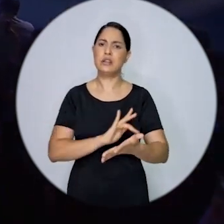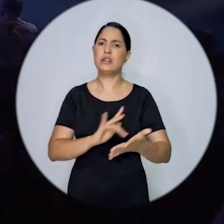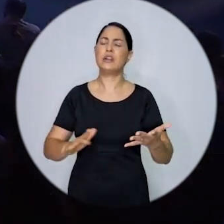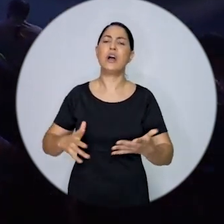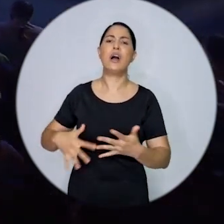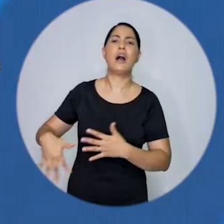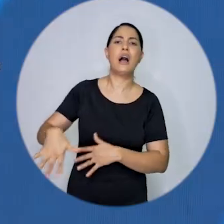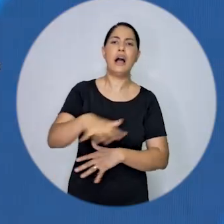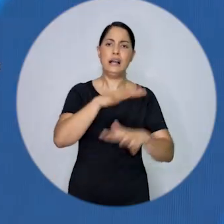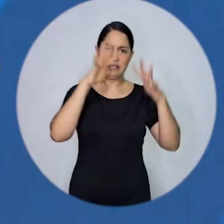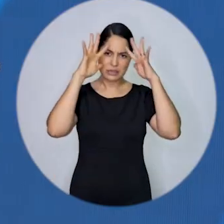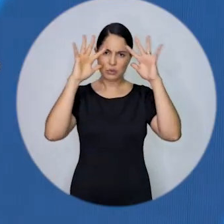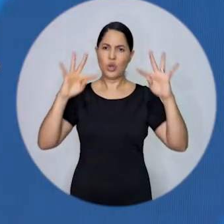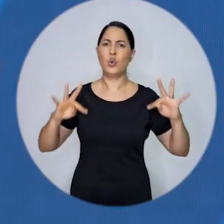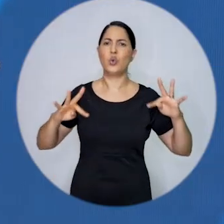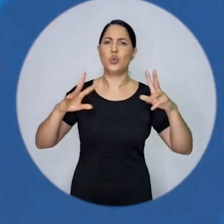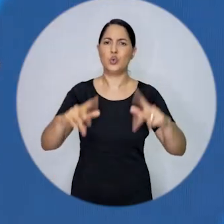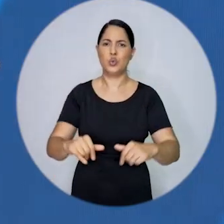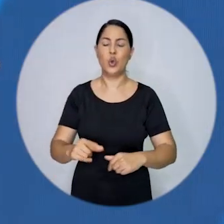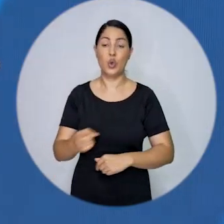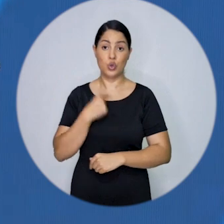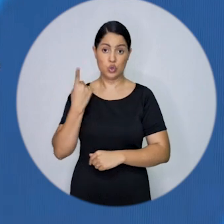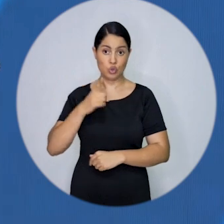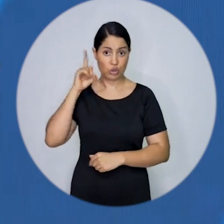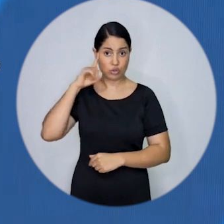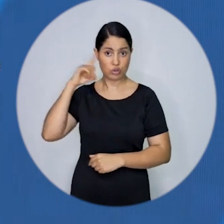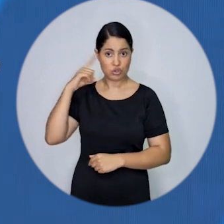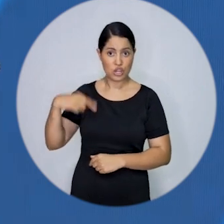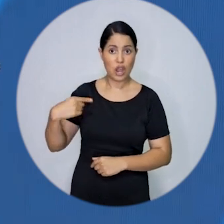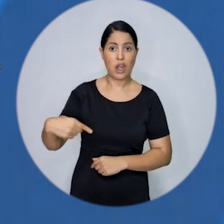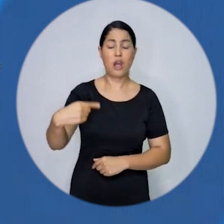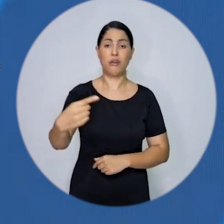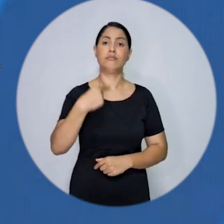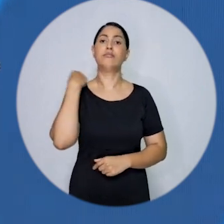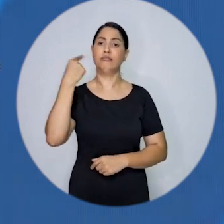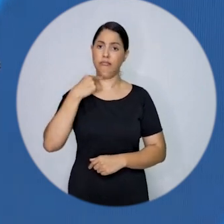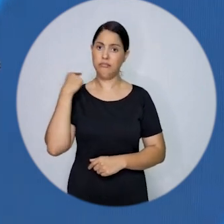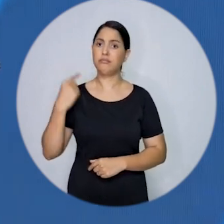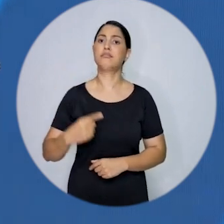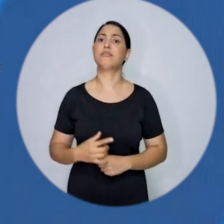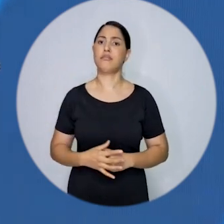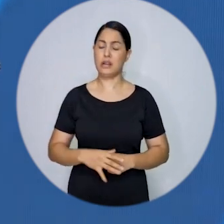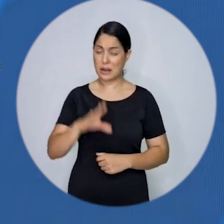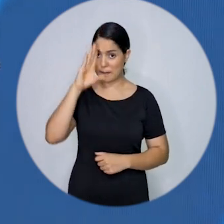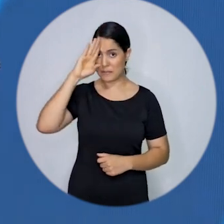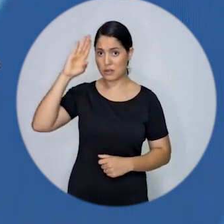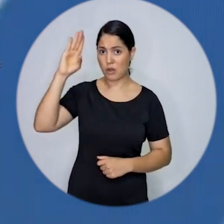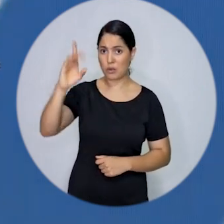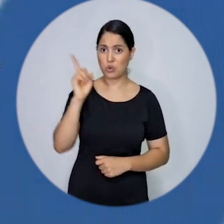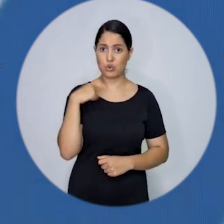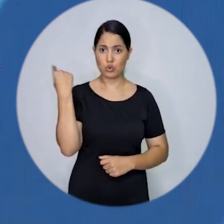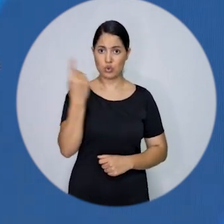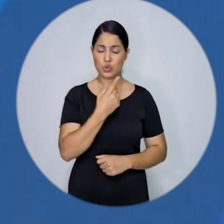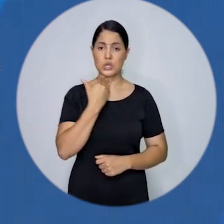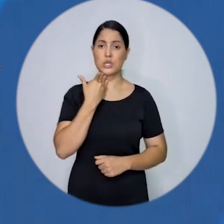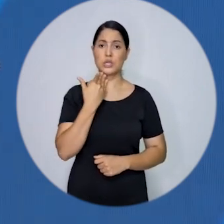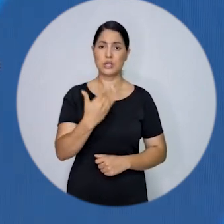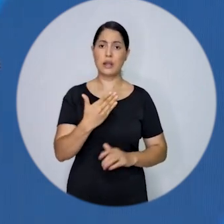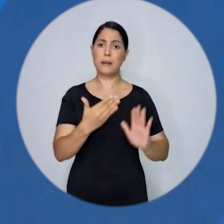todos os tribunais do país, para descomplicar as atividades cotidianas da advocacia, sobretudo em